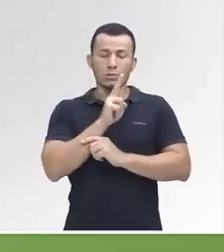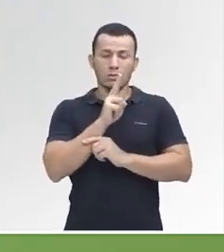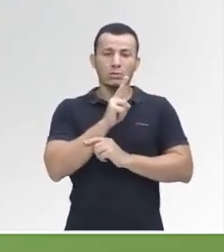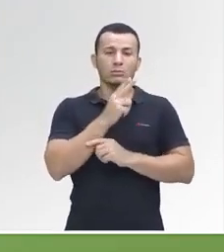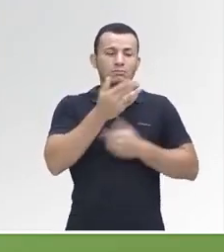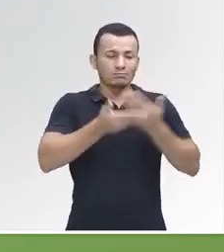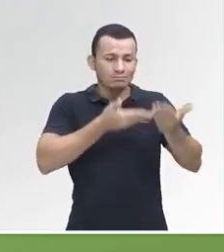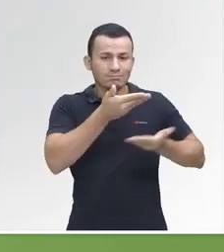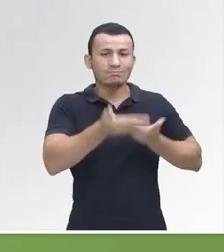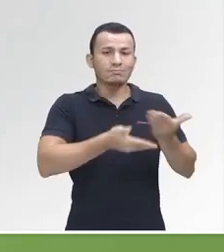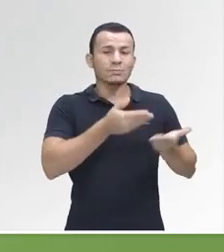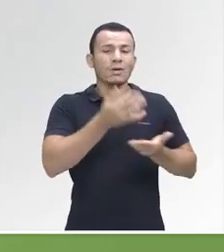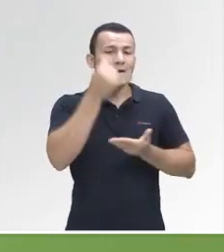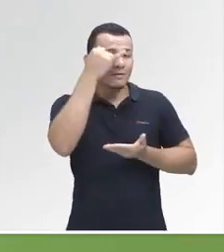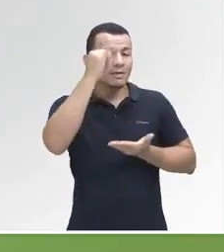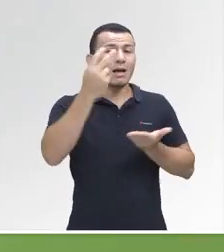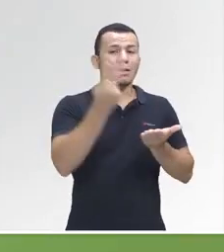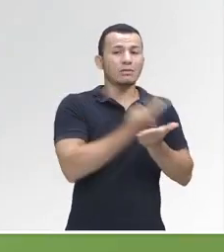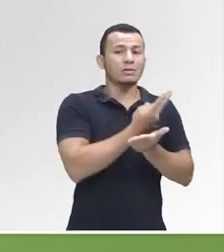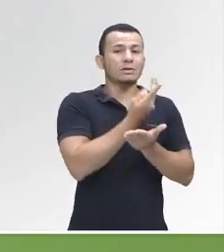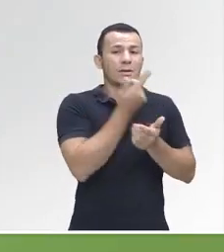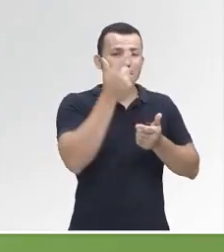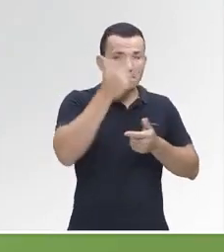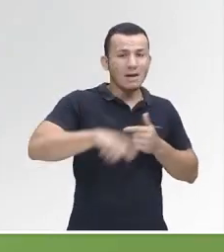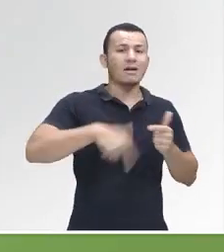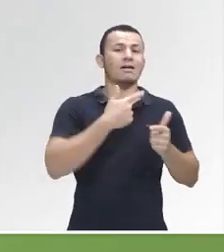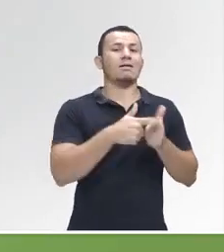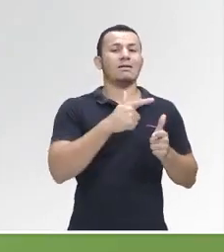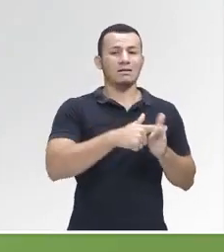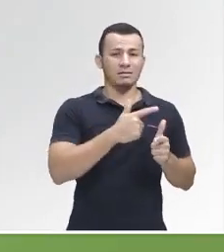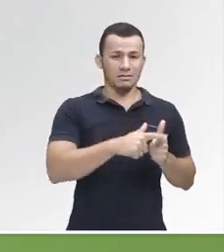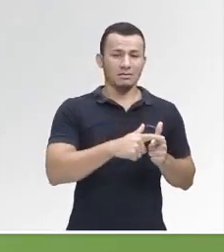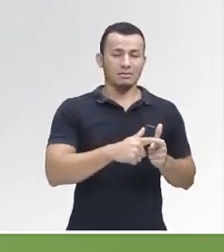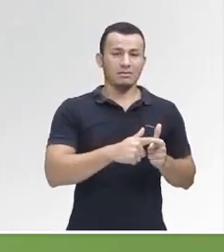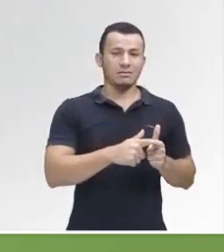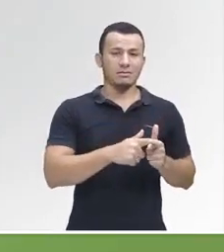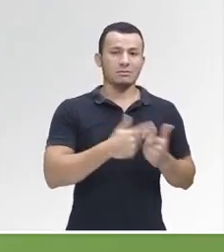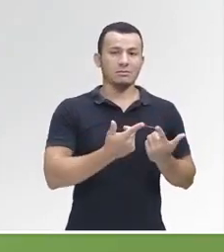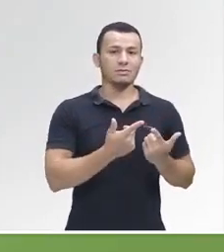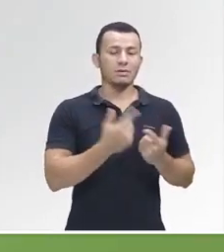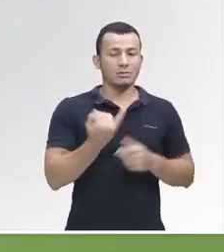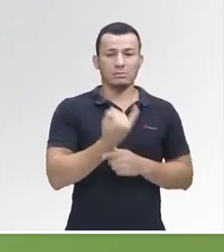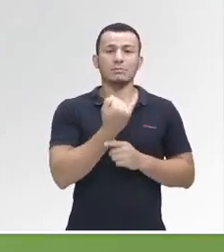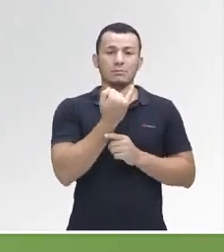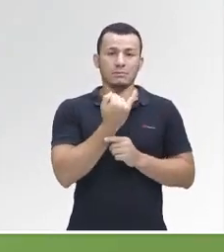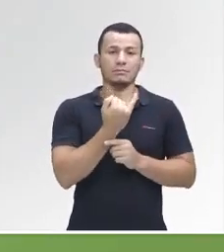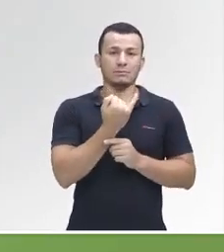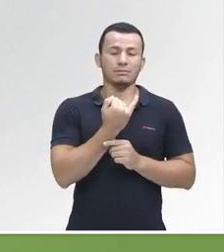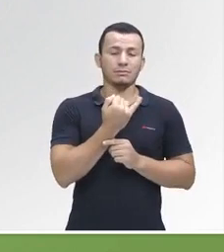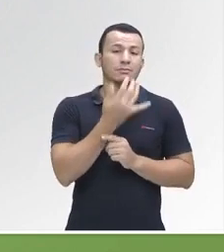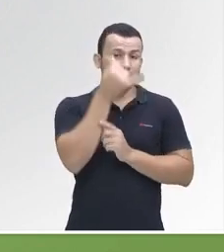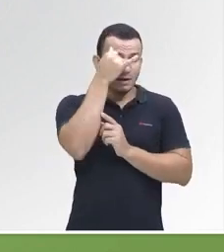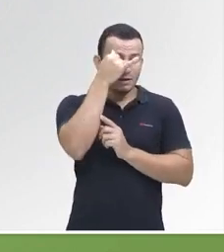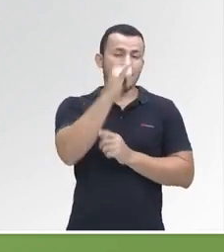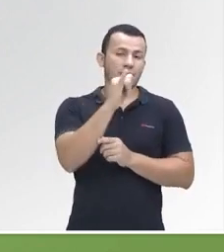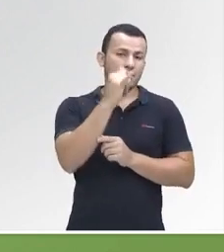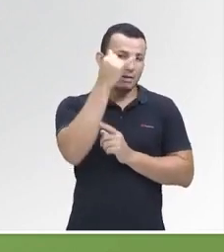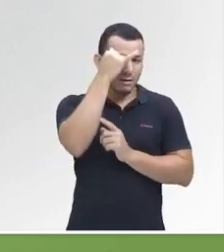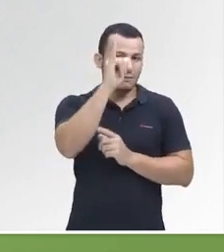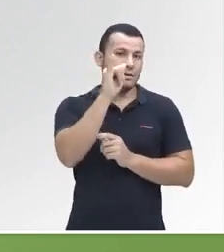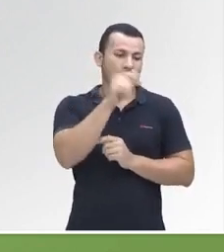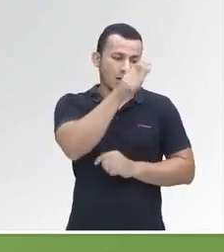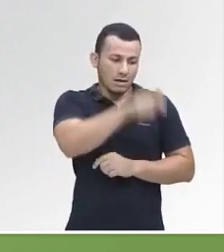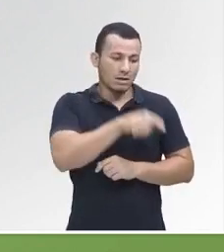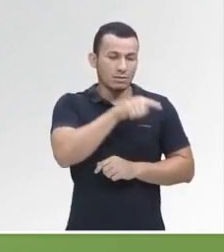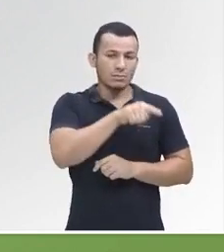que ele não sofra mais danos. Então, por isso que os primeiros socorros são importantes, porque ele evita que a vítima